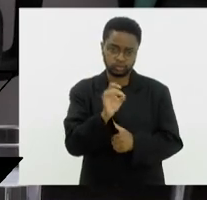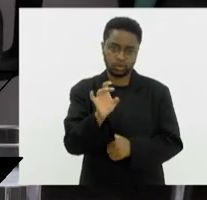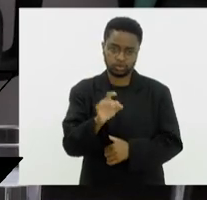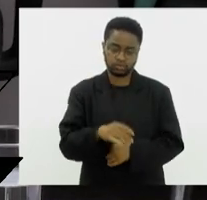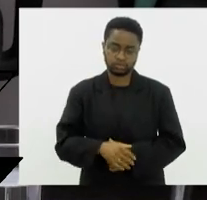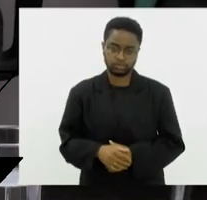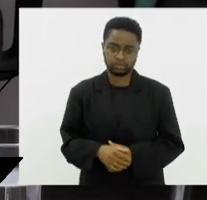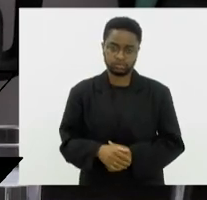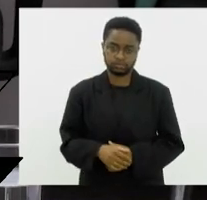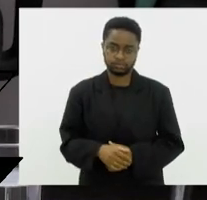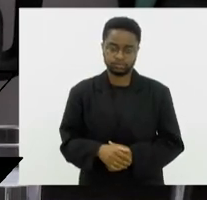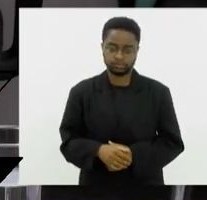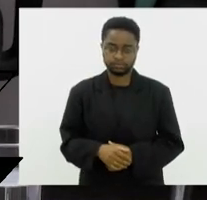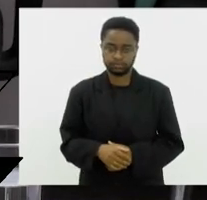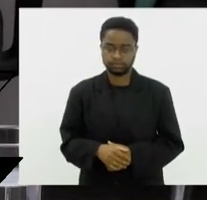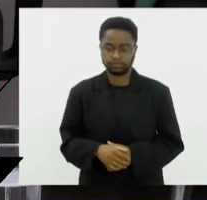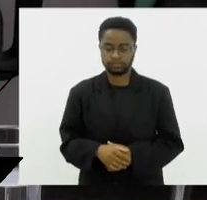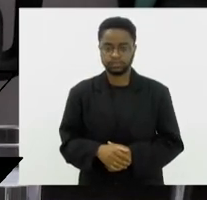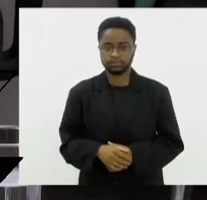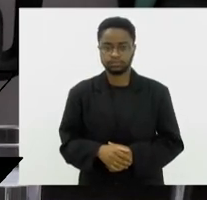suplente. Suplente.